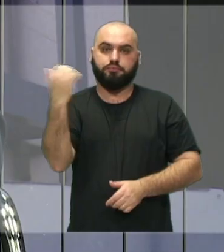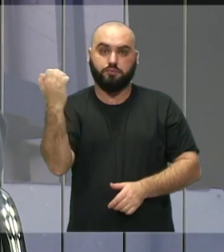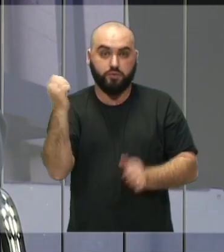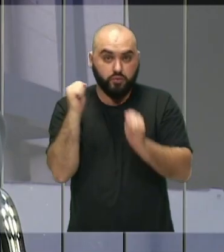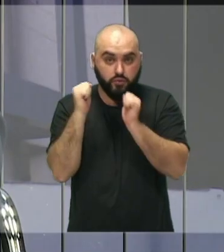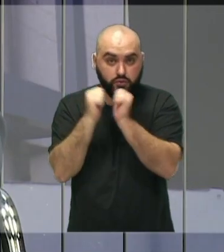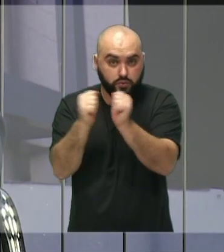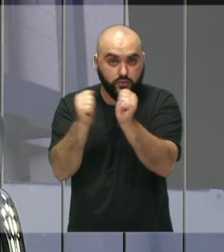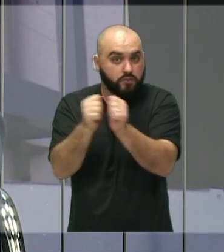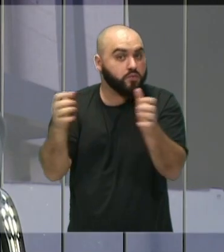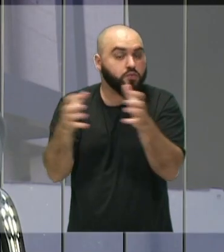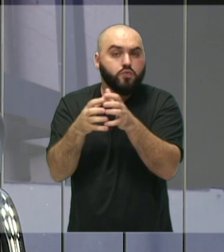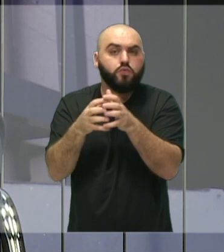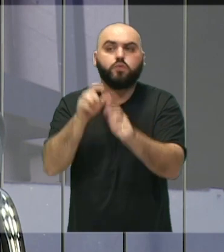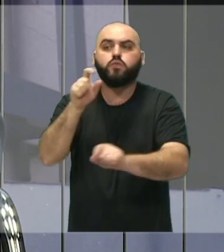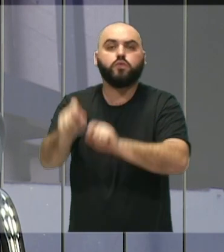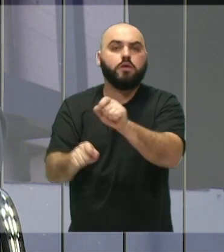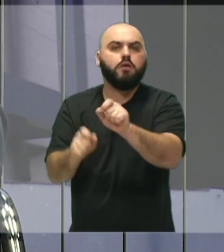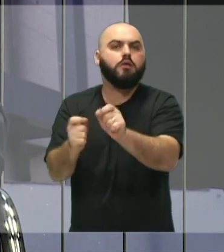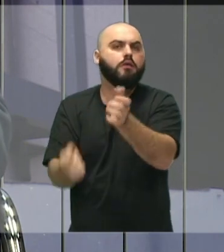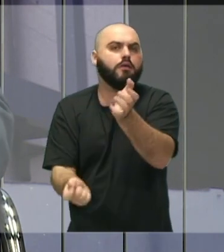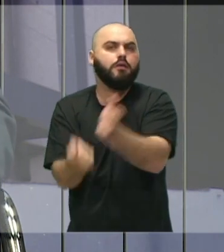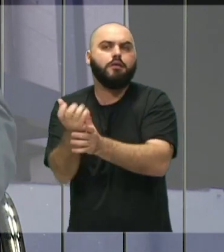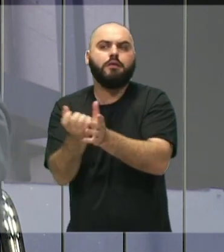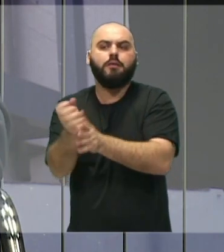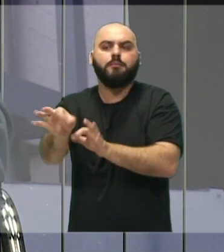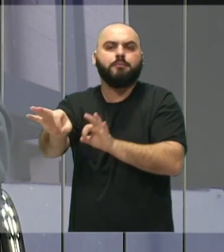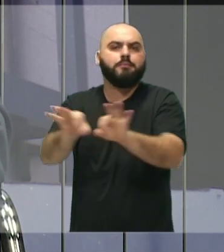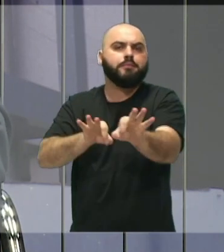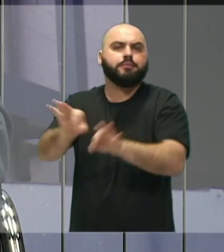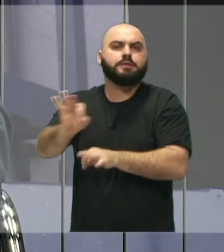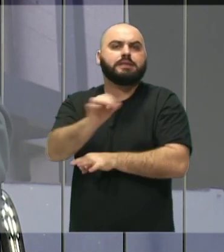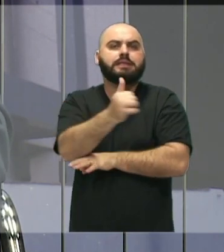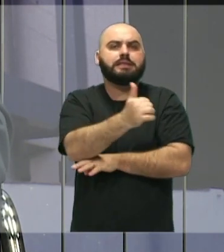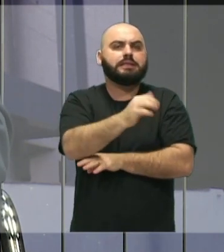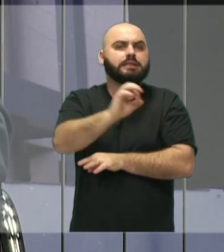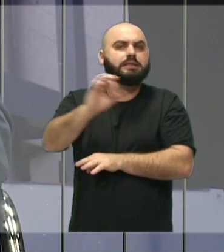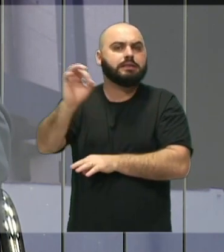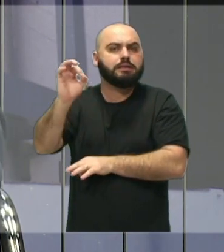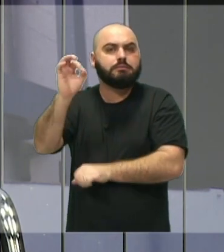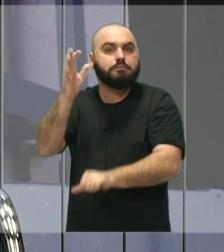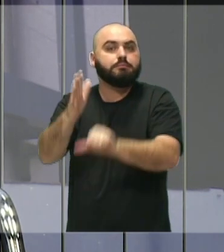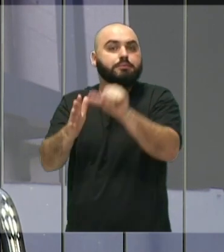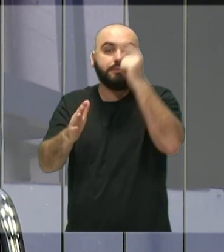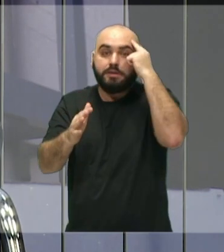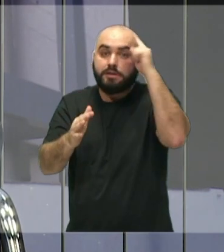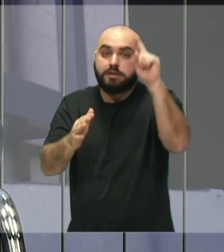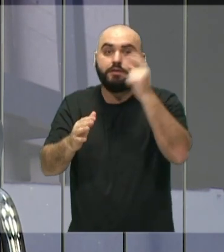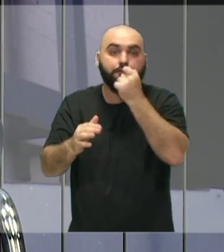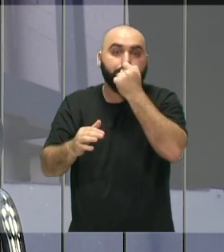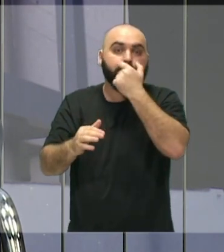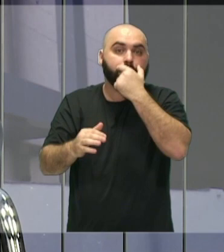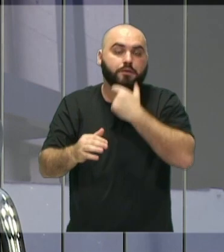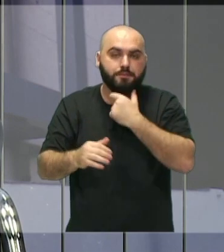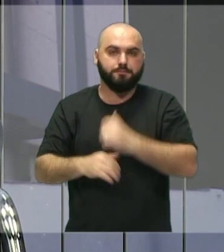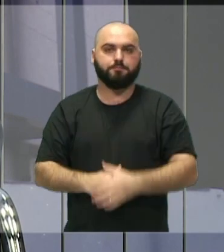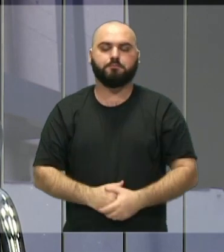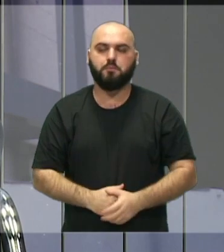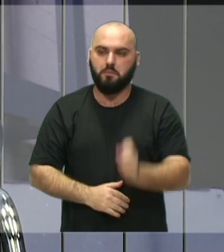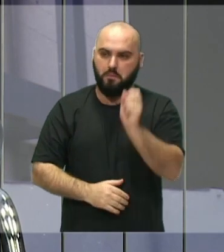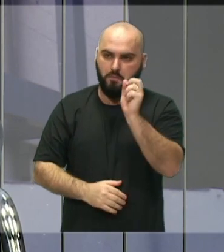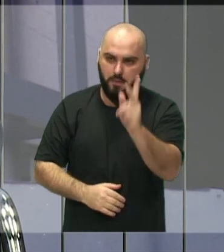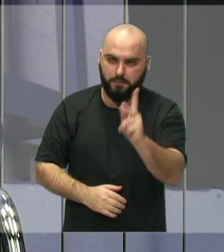grupo, formar um governo, um plano de governo para os 100 primeiros dias do governo Volney.